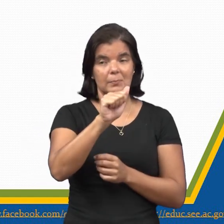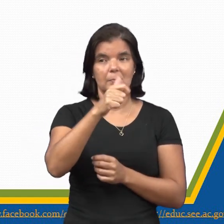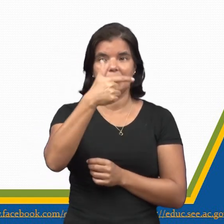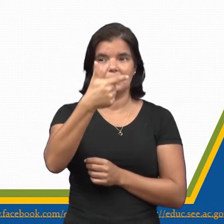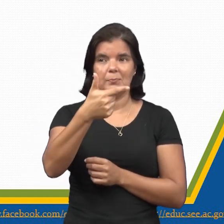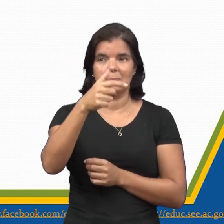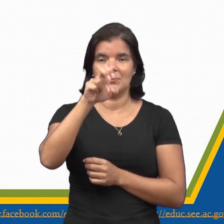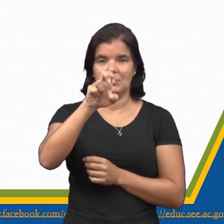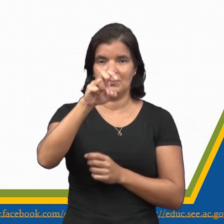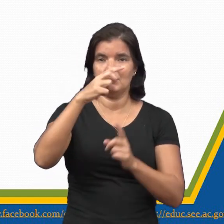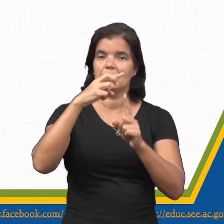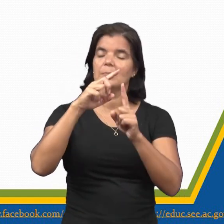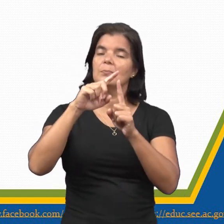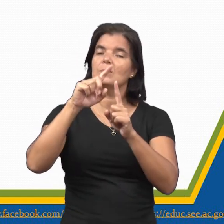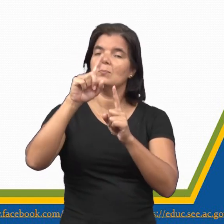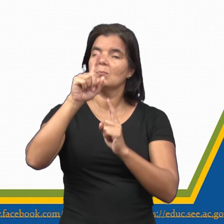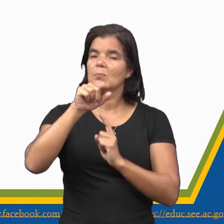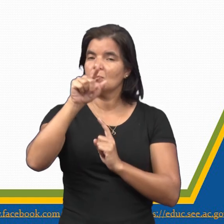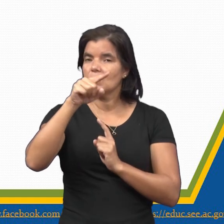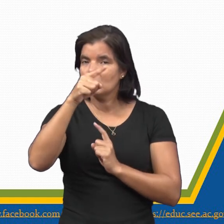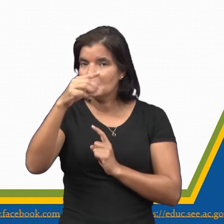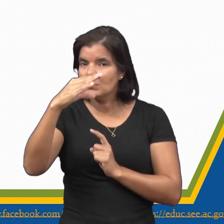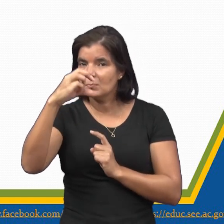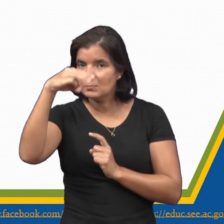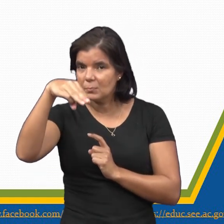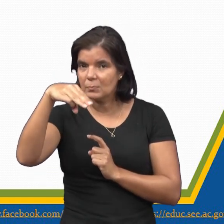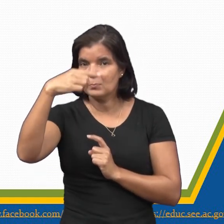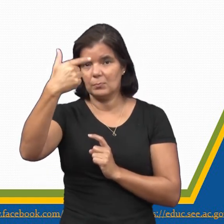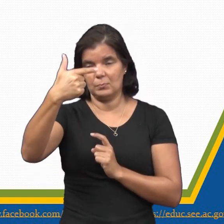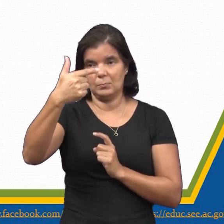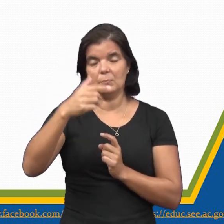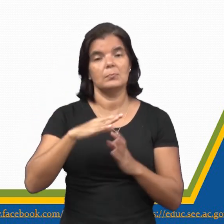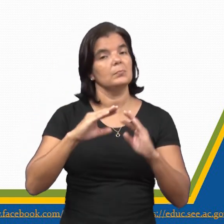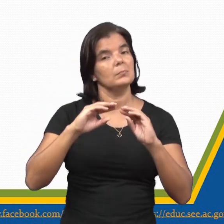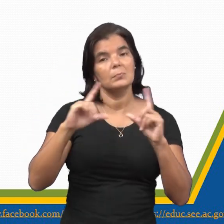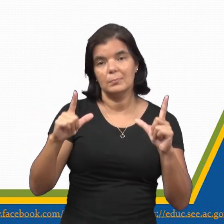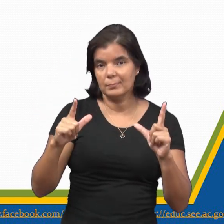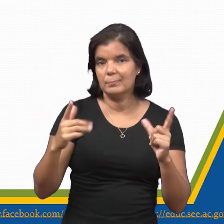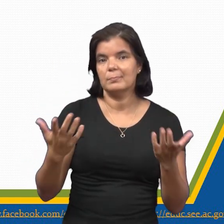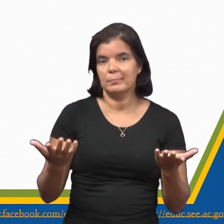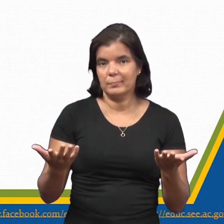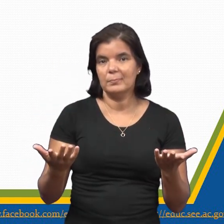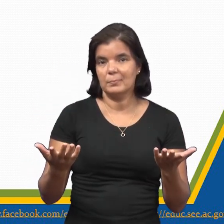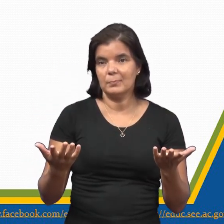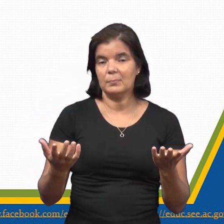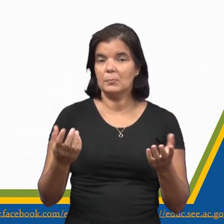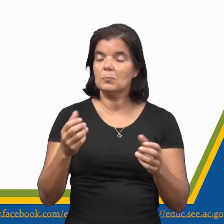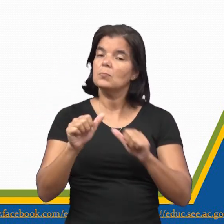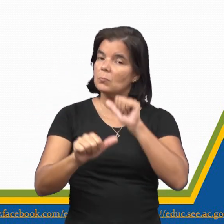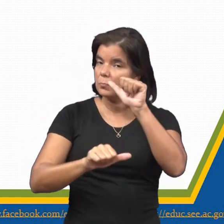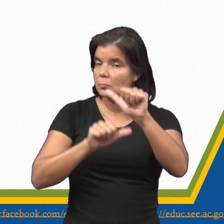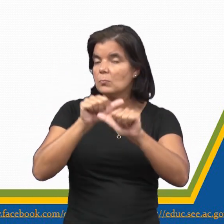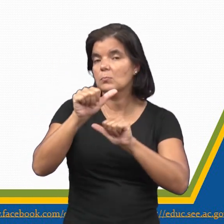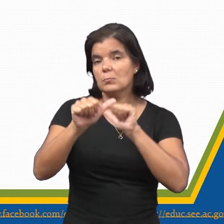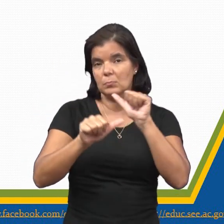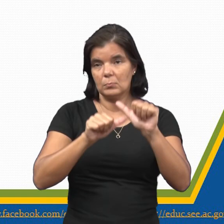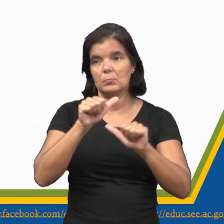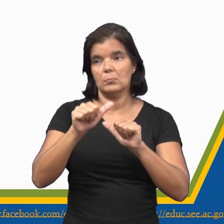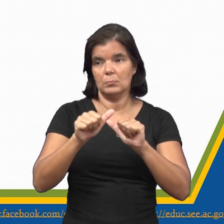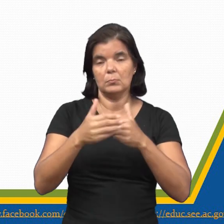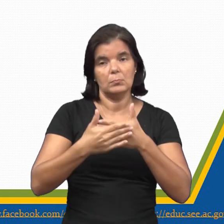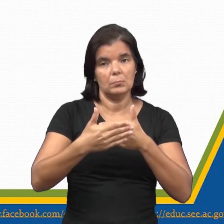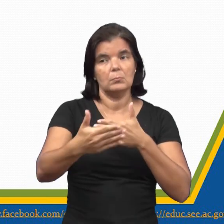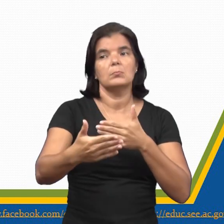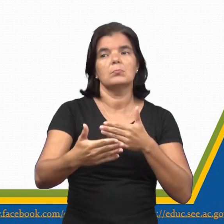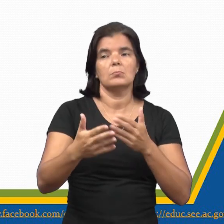seria 25π centímetros quadrados. Evidentemente que você pode, se quiser, também transformar isso aqui mais